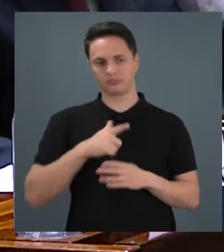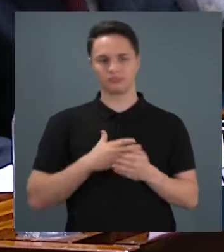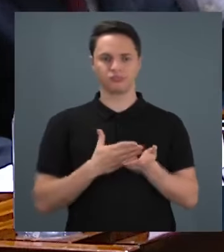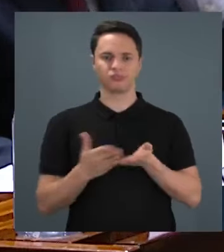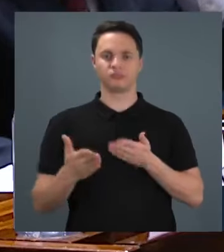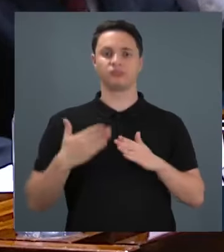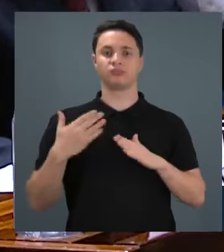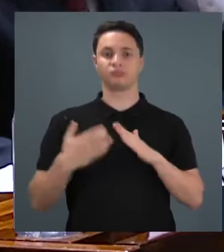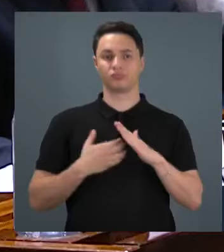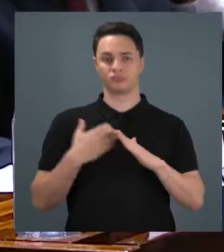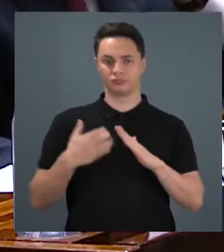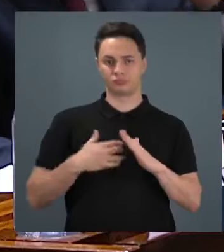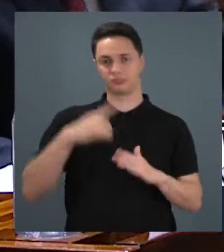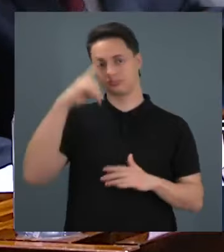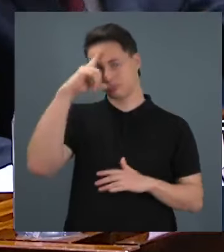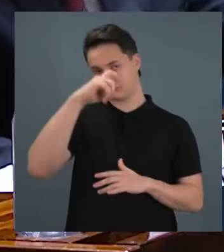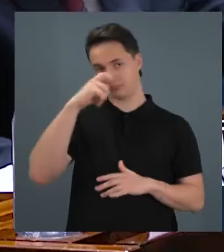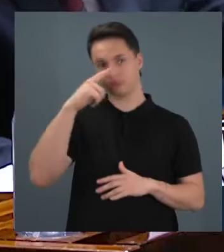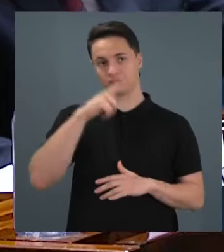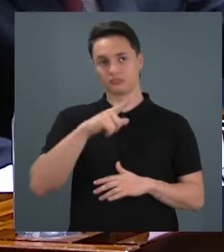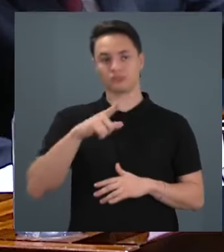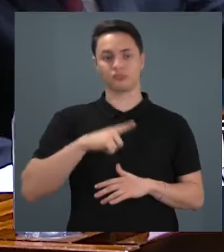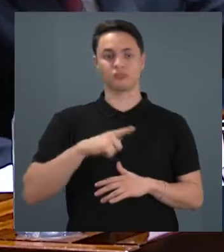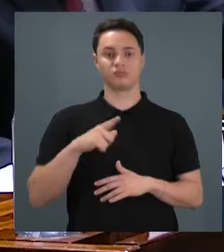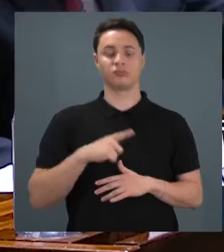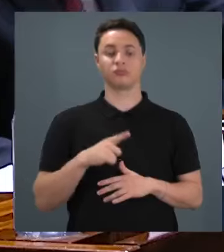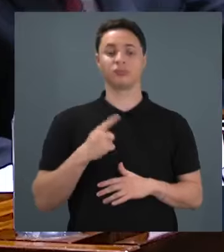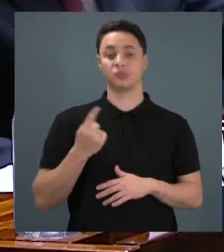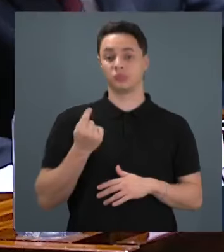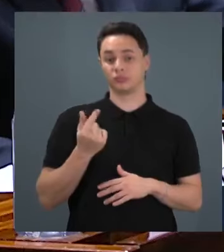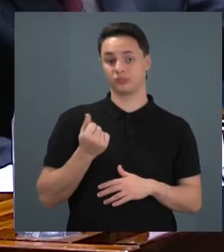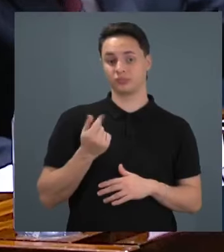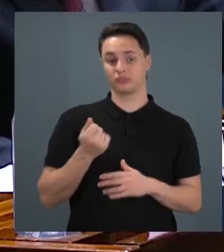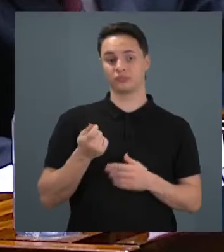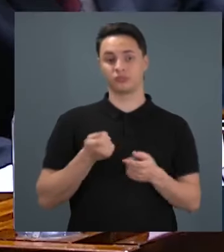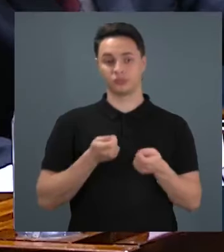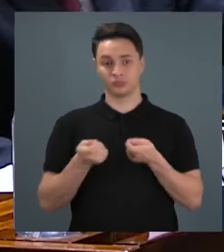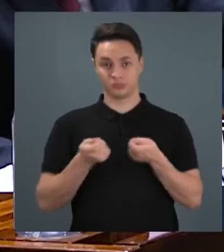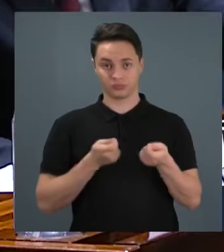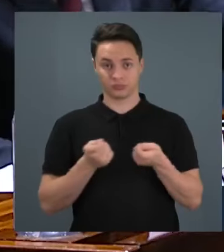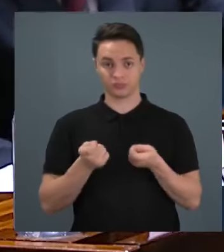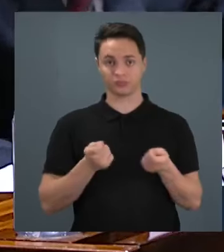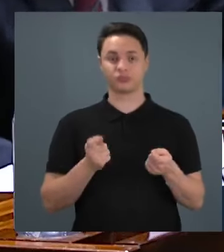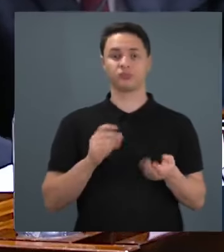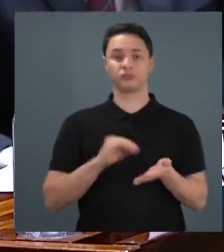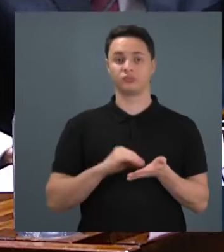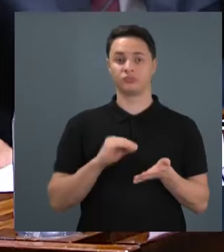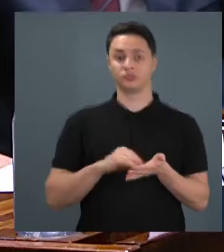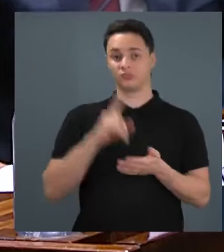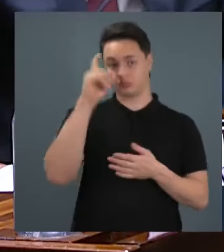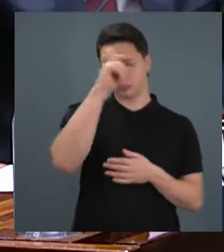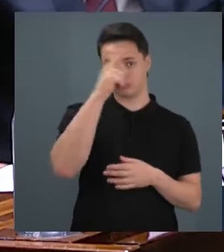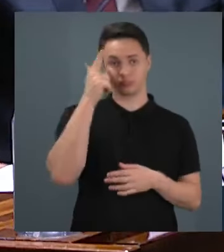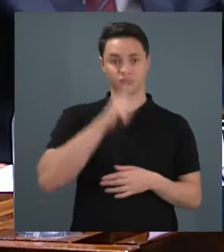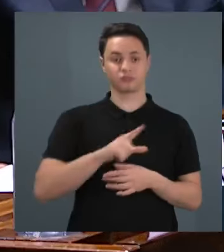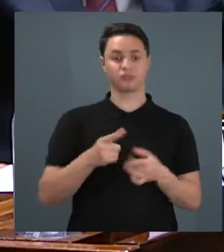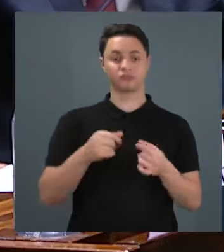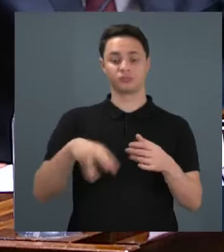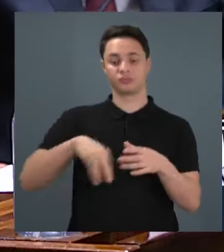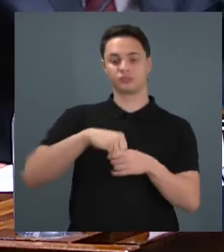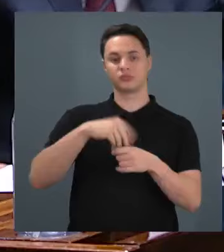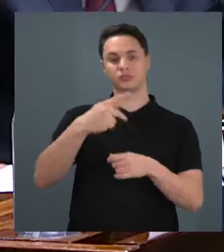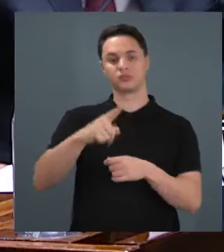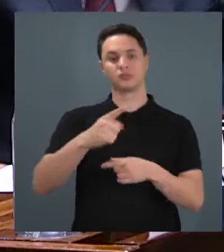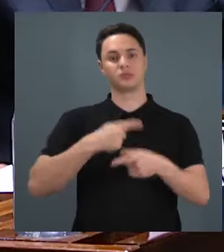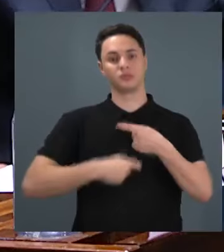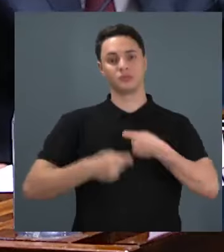negócio, fica difícil você buscar capital de giro, fica difícil você buscar recursos para empreender no seu negócio. Então,